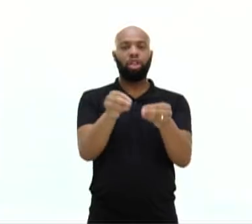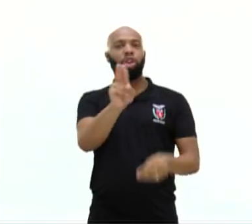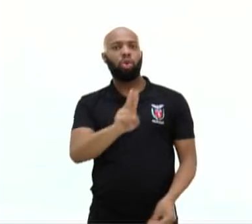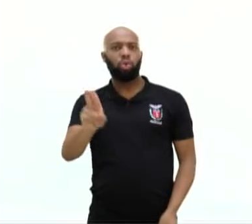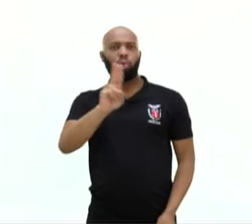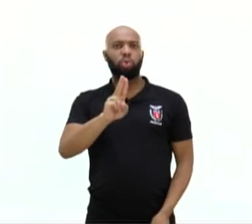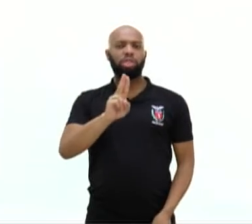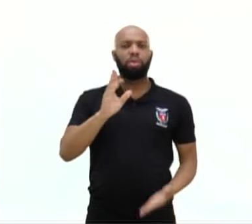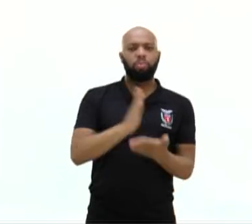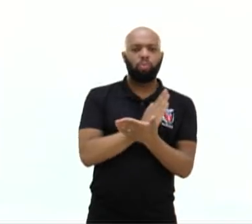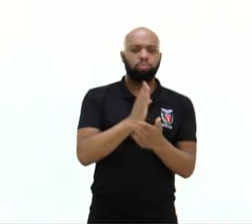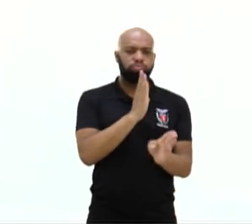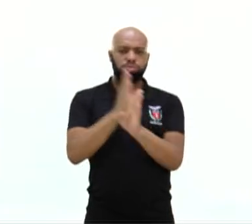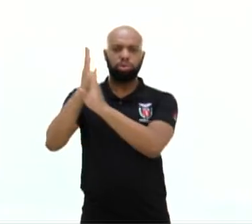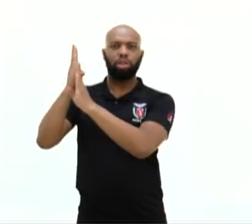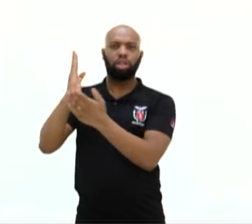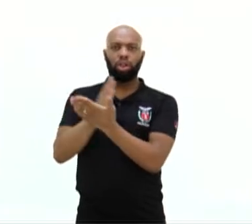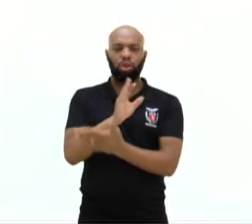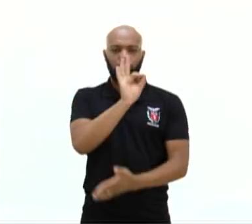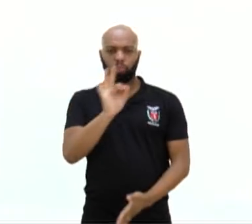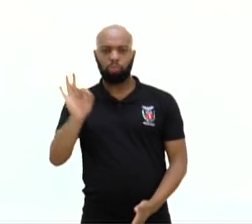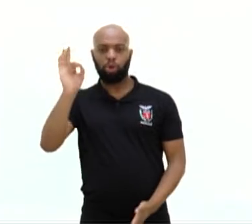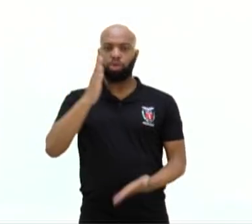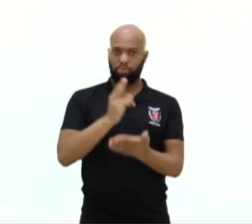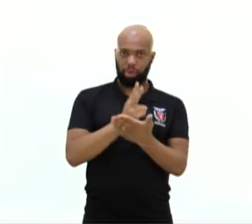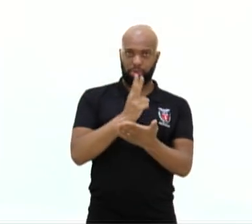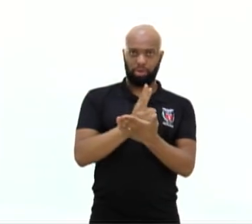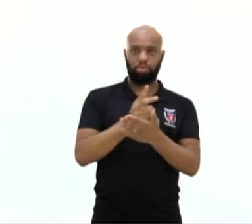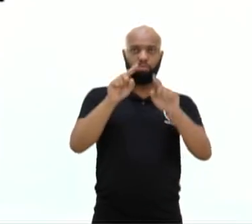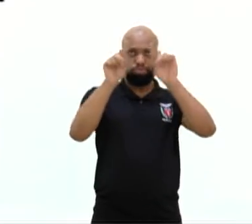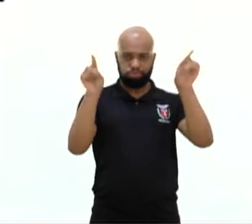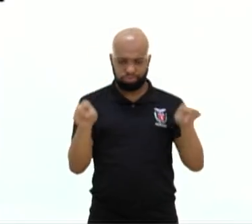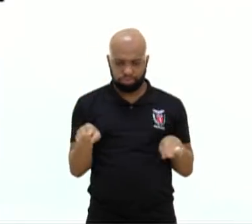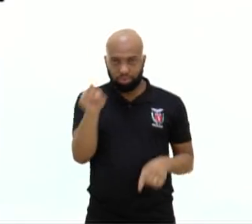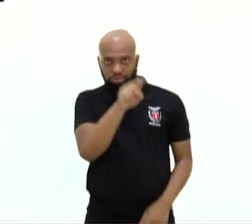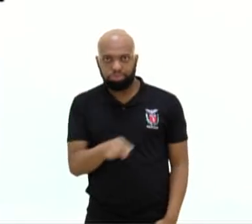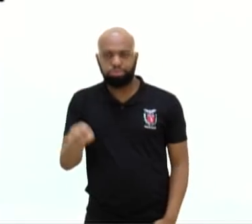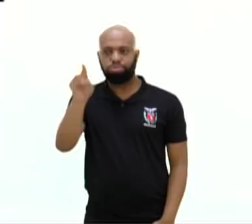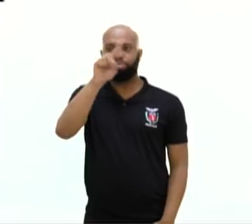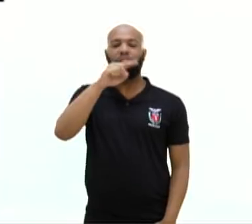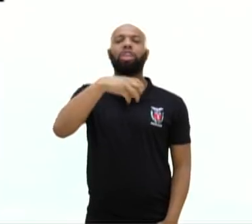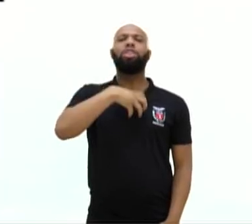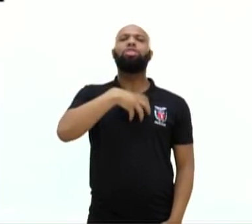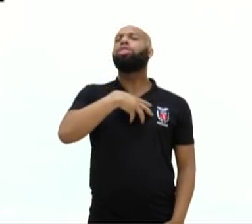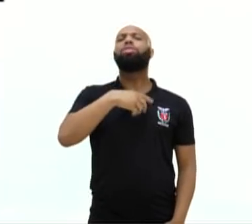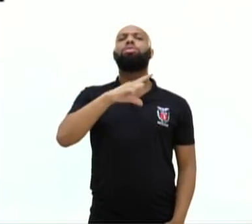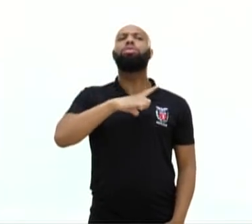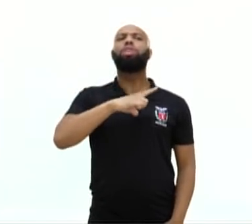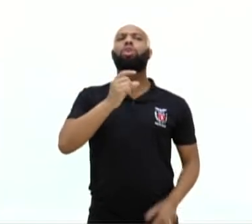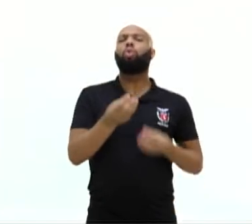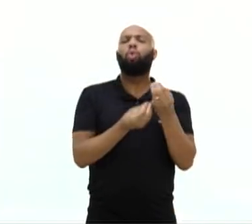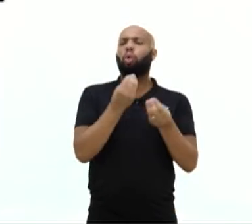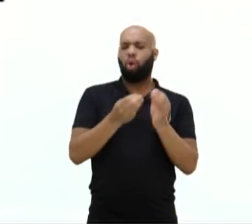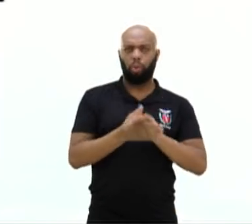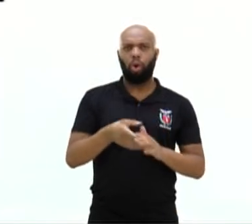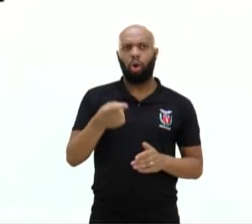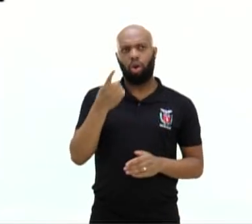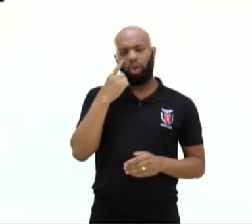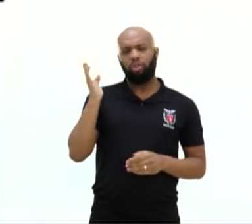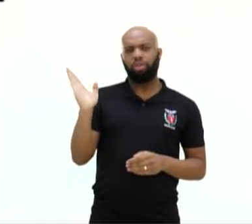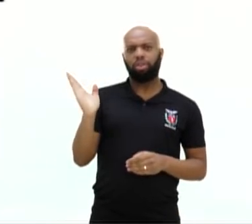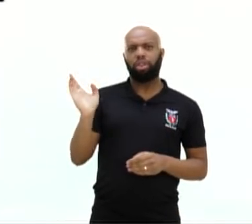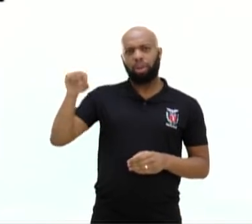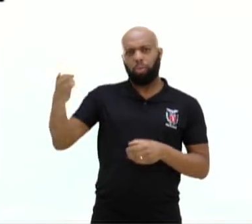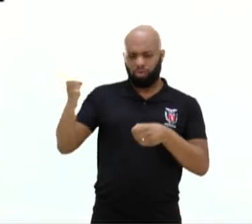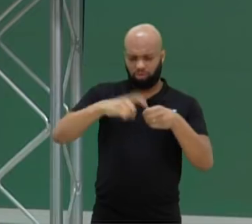diversos pontos em uma mesma circunferência, auxiliando assim sua construção. Ela é construída da seguinte forma, né? Depois eu volto na fórmula aqui, tá?